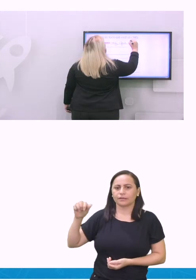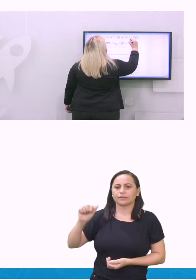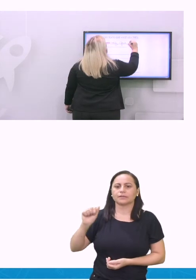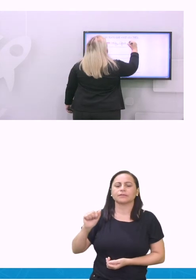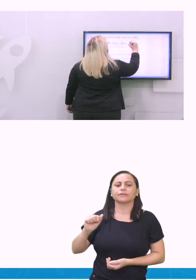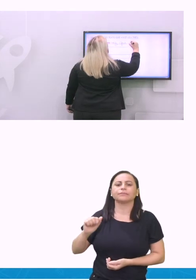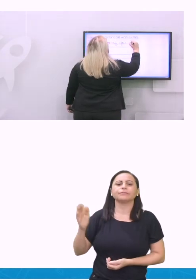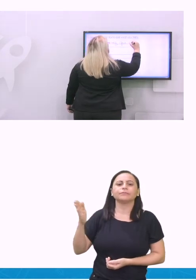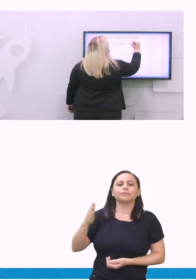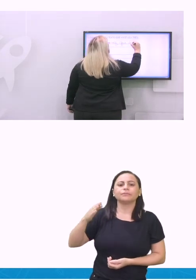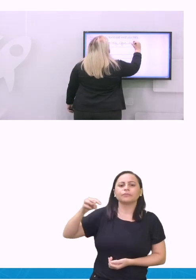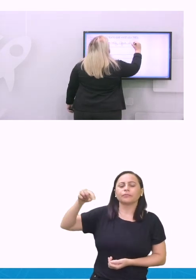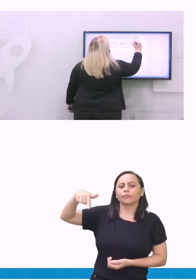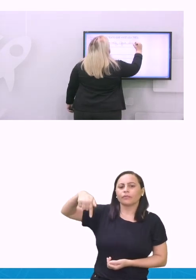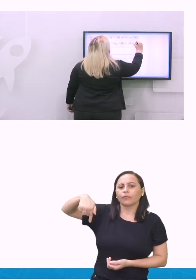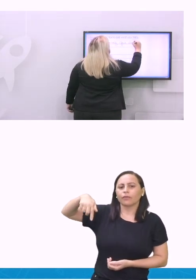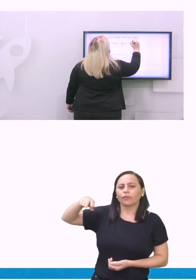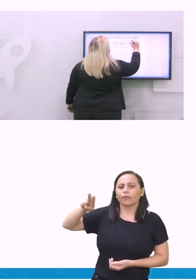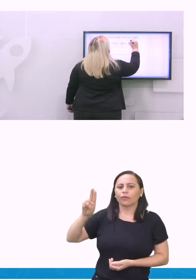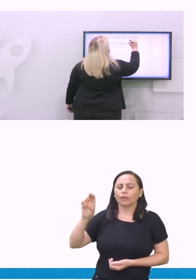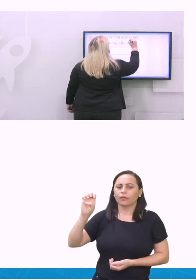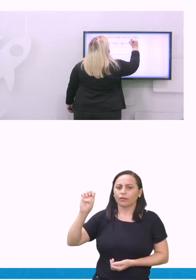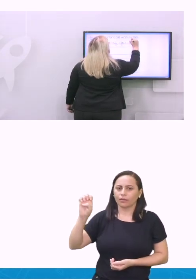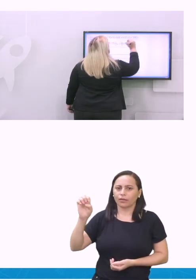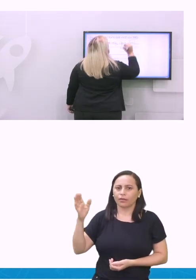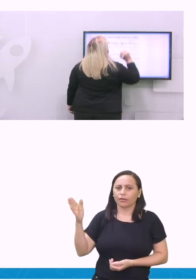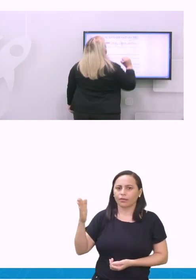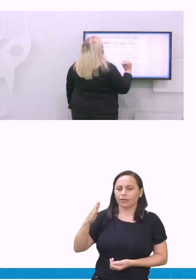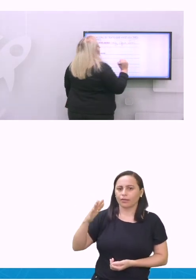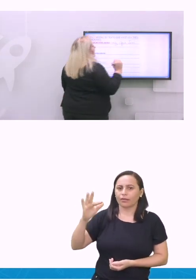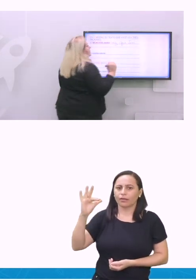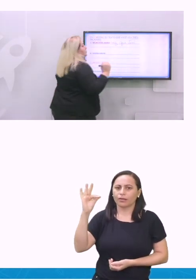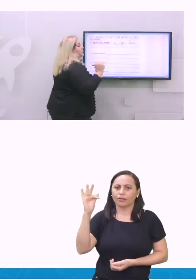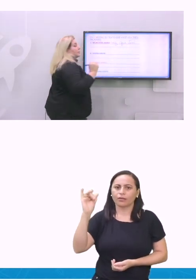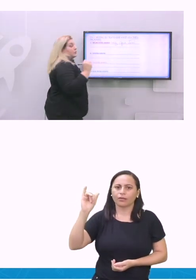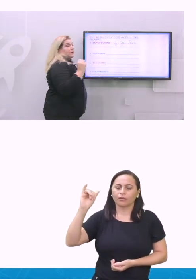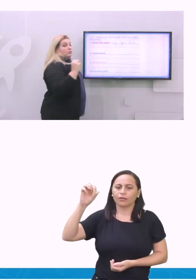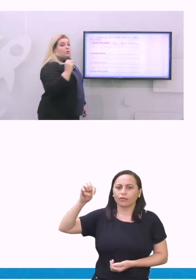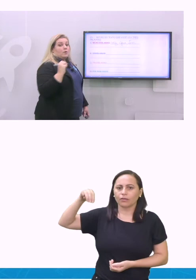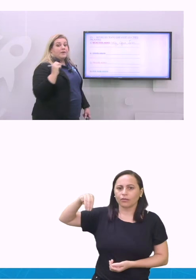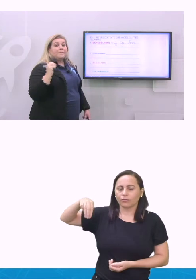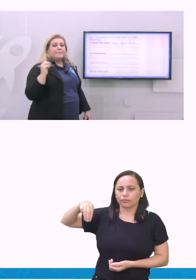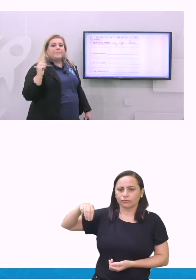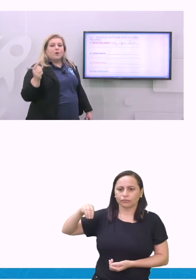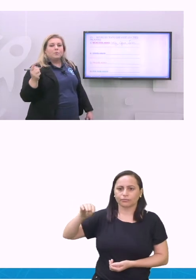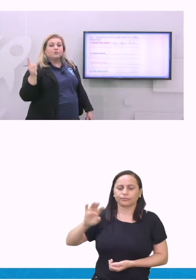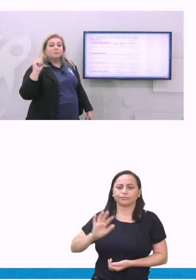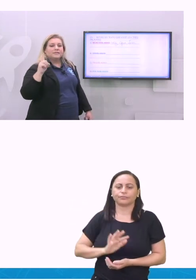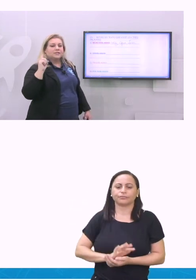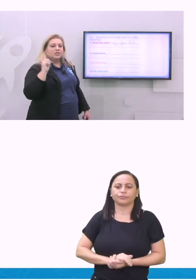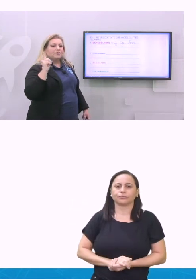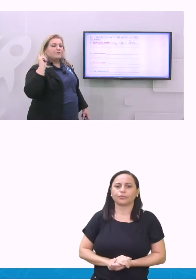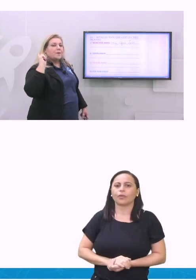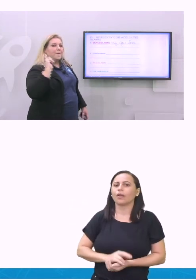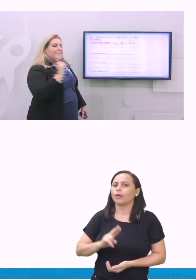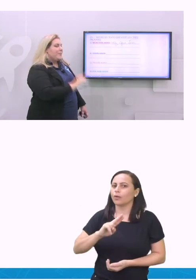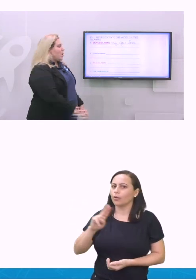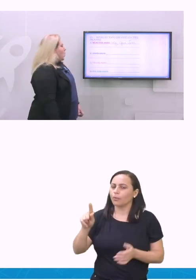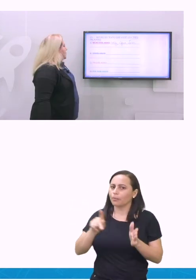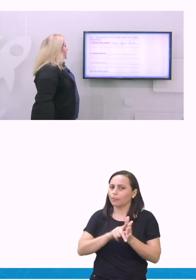que e o tim eu tenho que escrever com letra maiúscula, pois é um nome próprio,